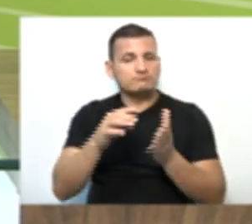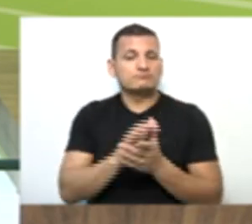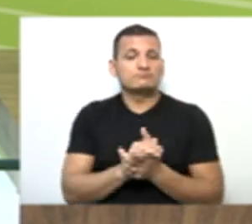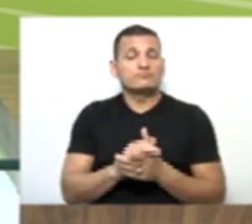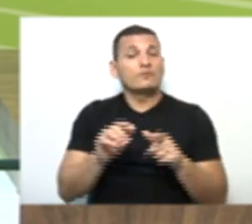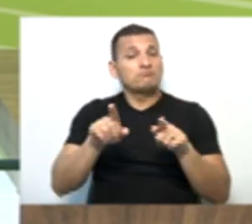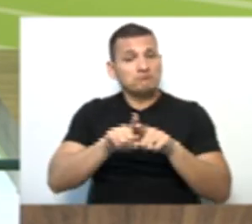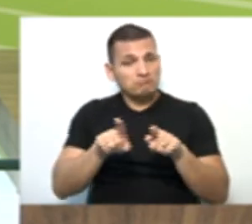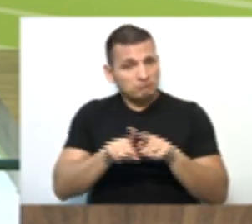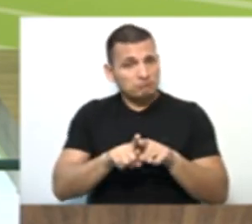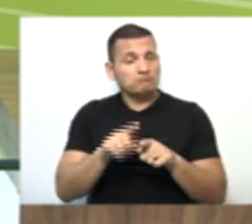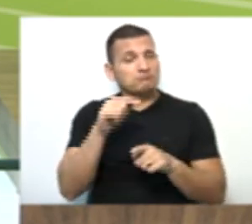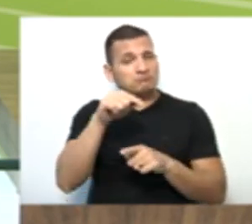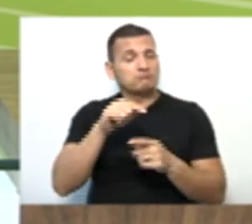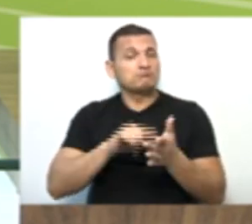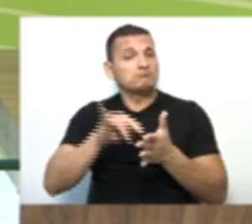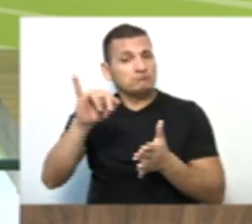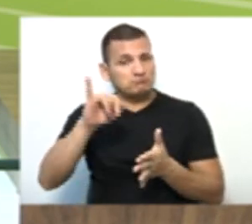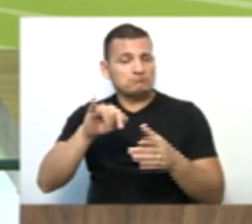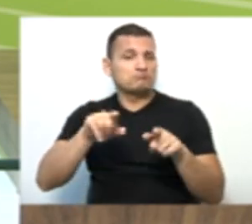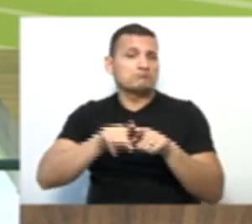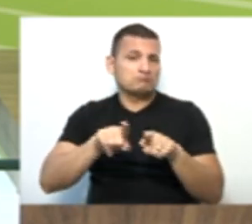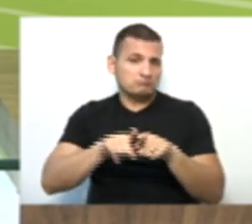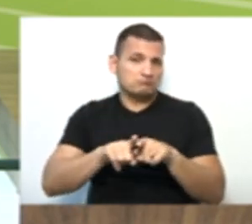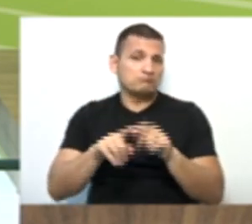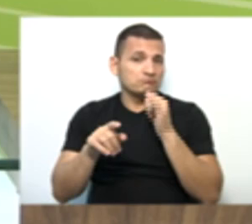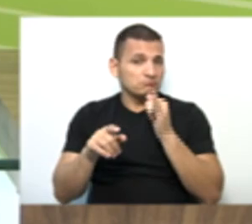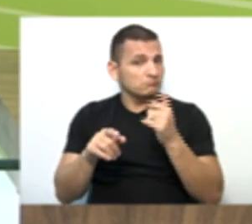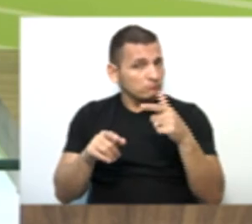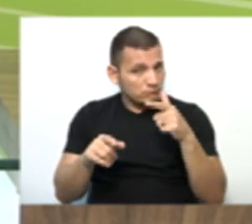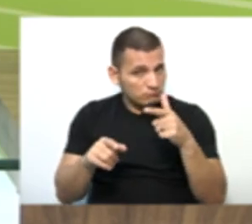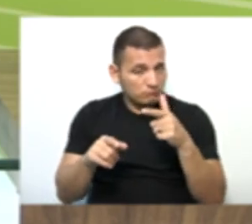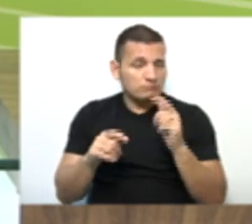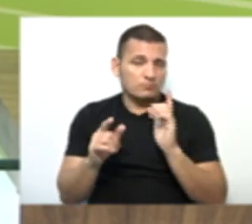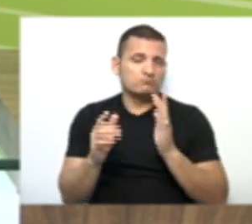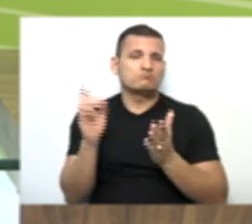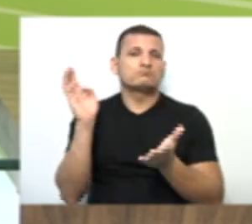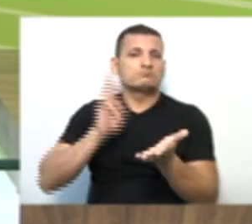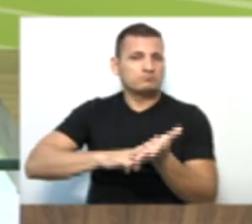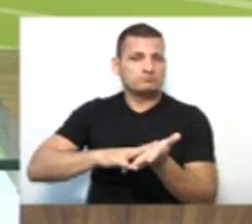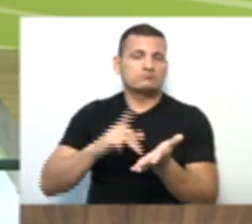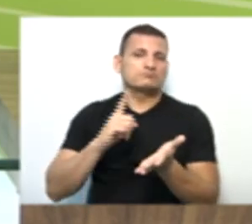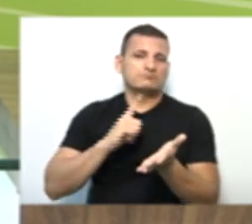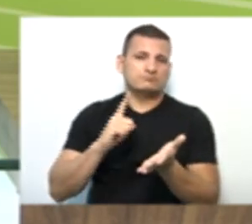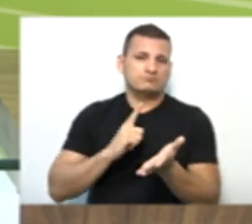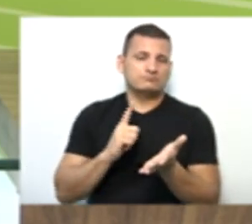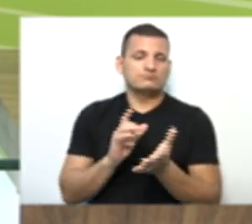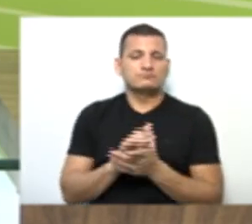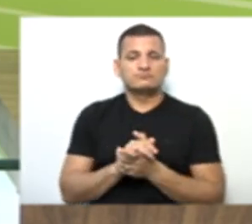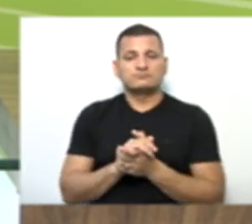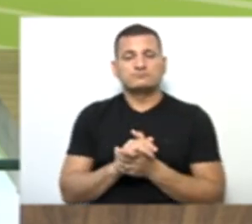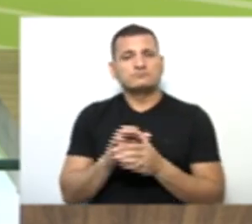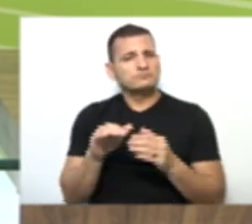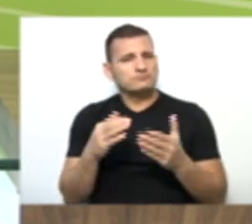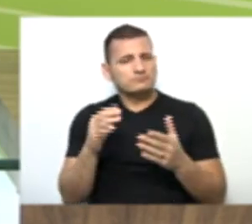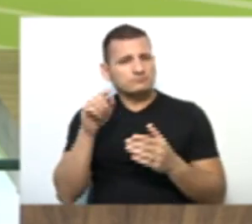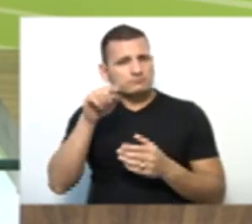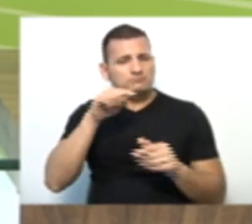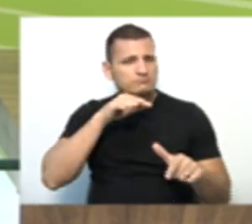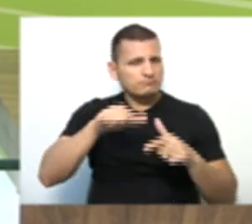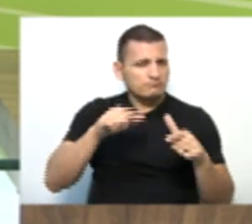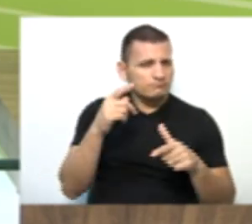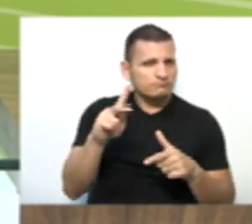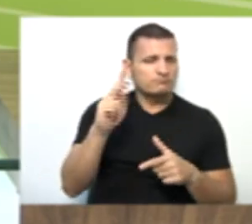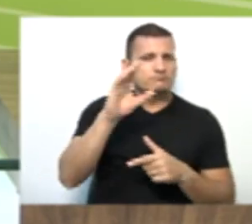inclusive, à arbitragem, né, e multa por não cumprimento da legislação específica. Portanto, quando você estiver lá na sua